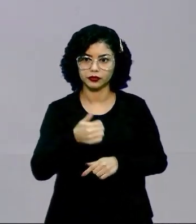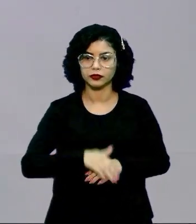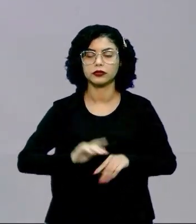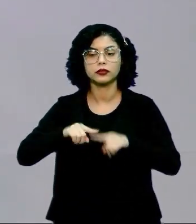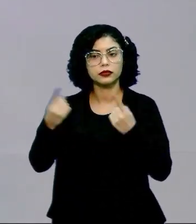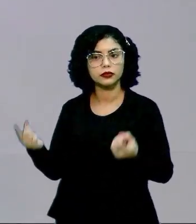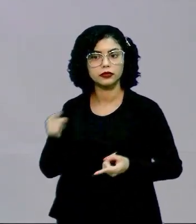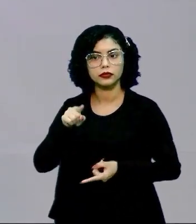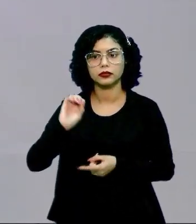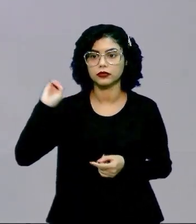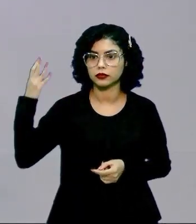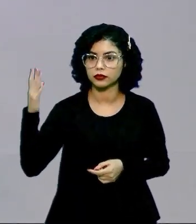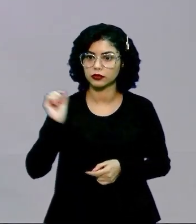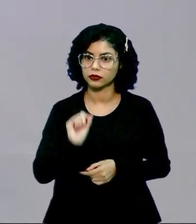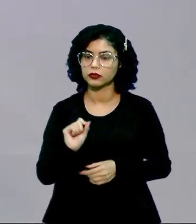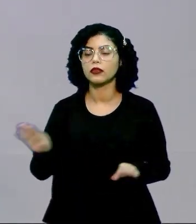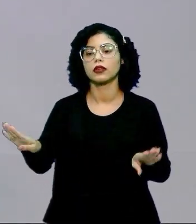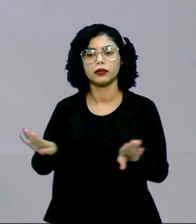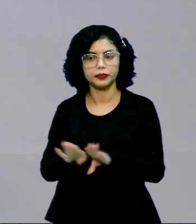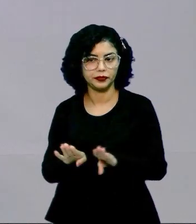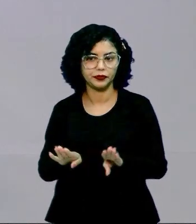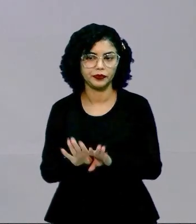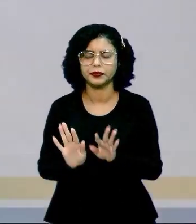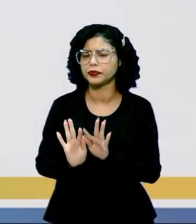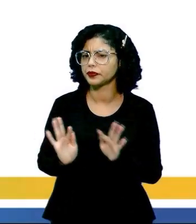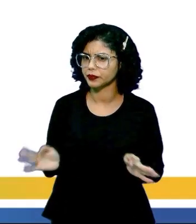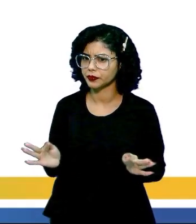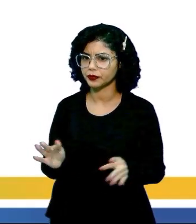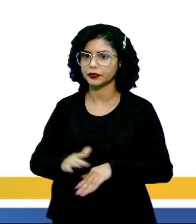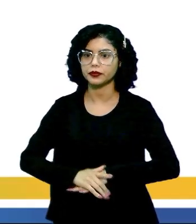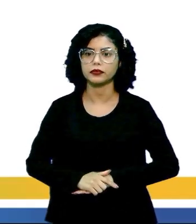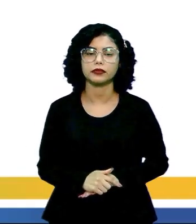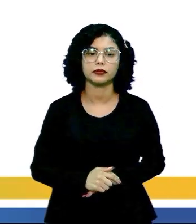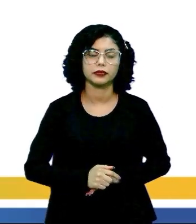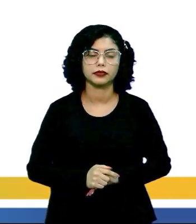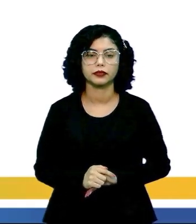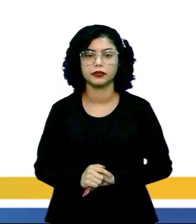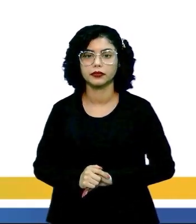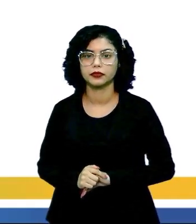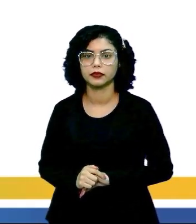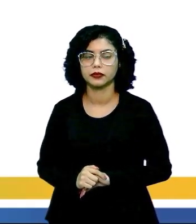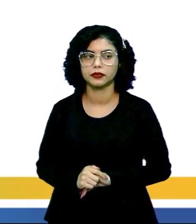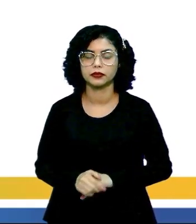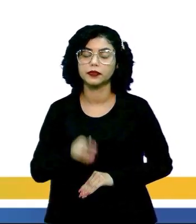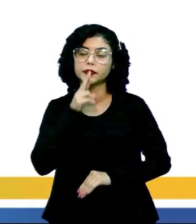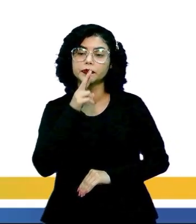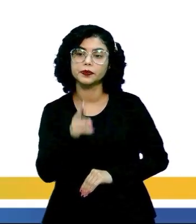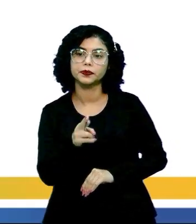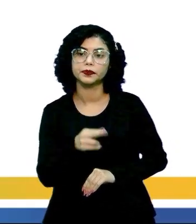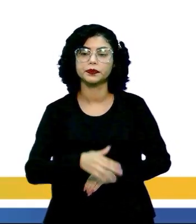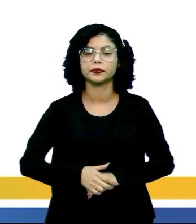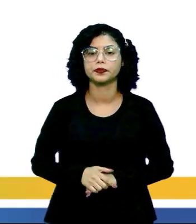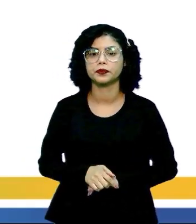Mas nesse caso a questão também é muito simples. Então, olha aí.